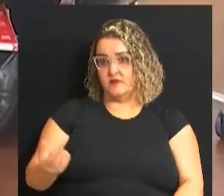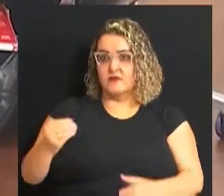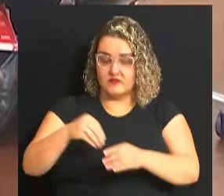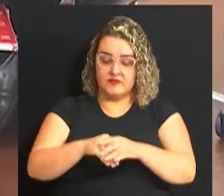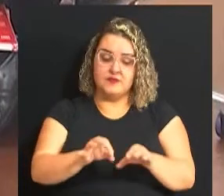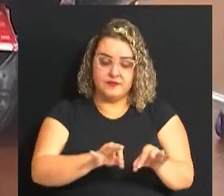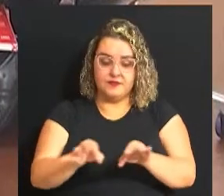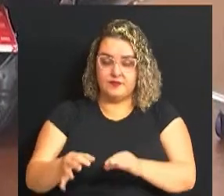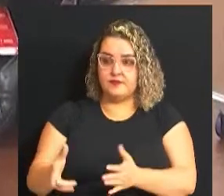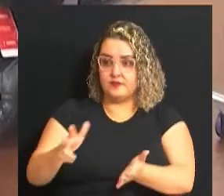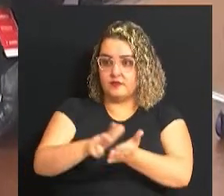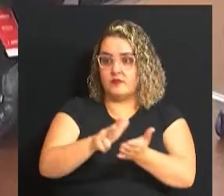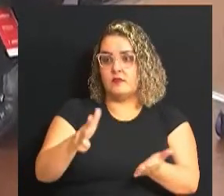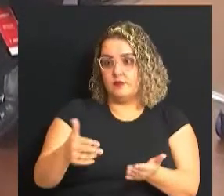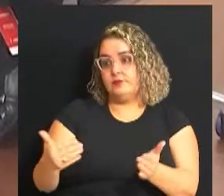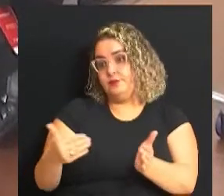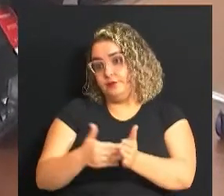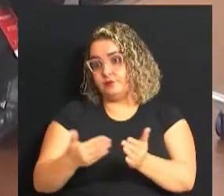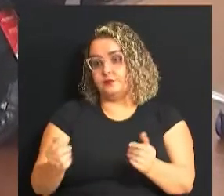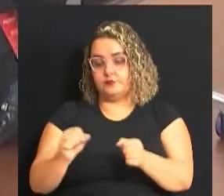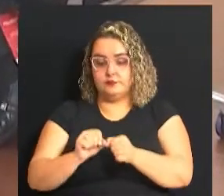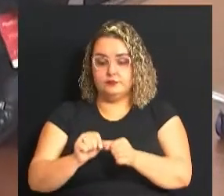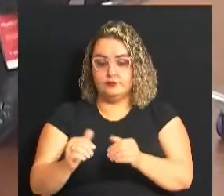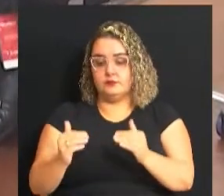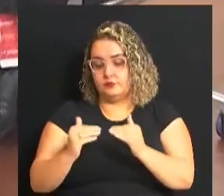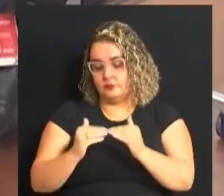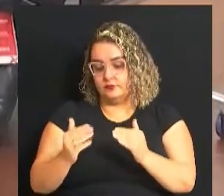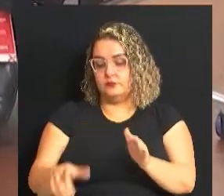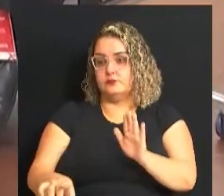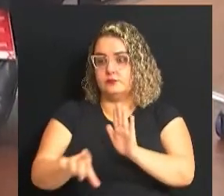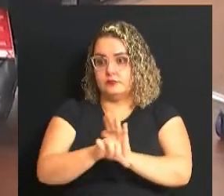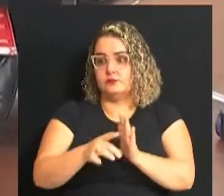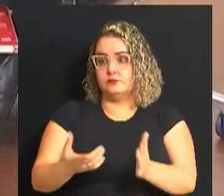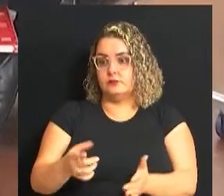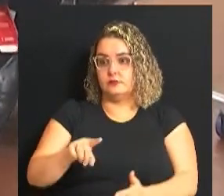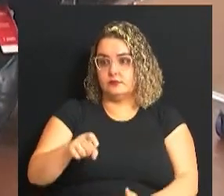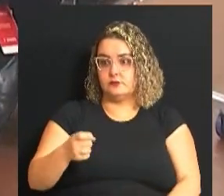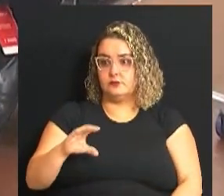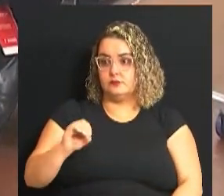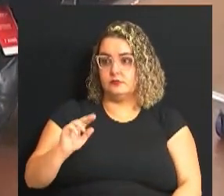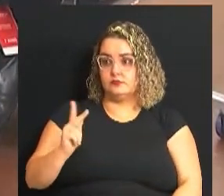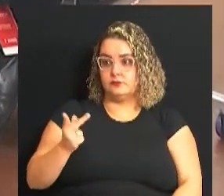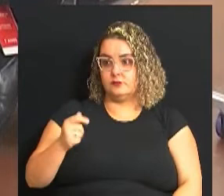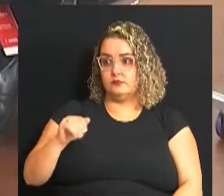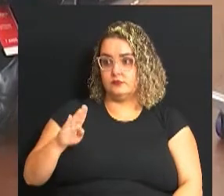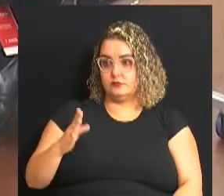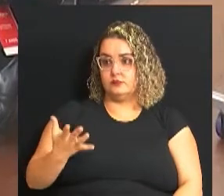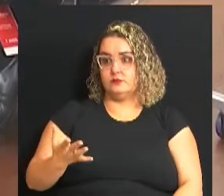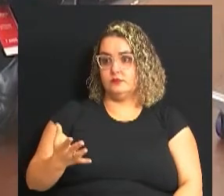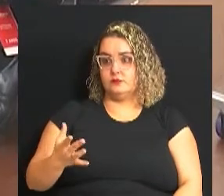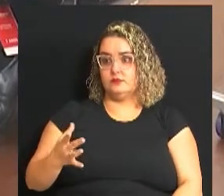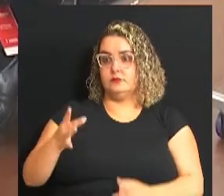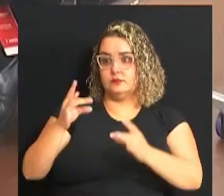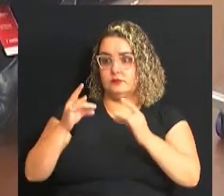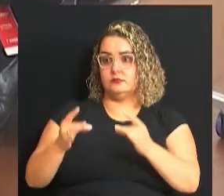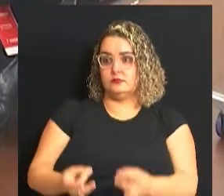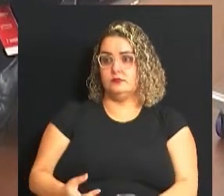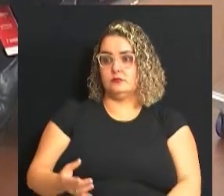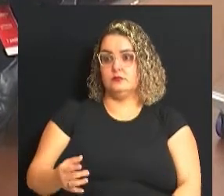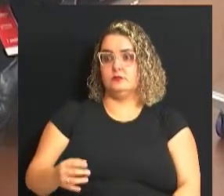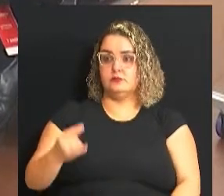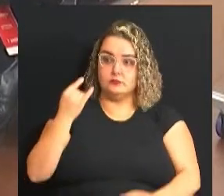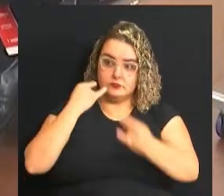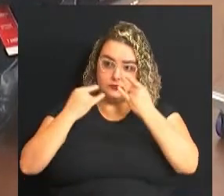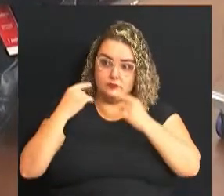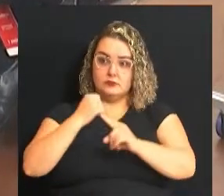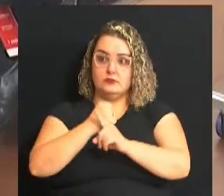regularização, até para fazer o alinhamento com a lei que a gente aprovou da ex-Coab, que classifica famílias de interesse social com